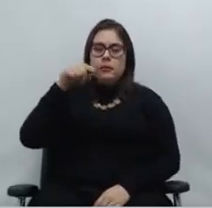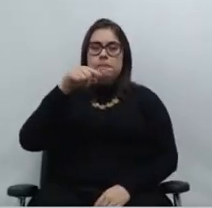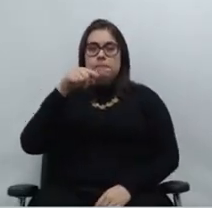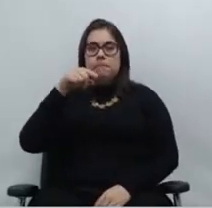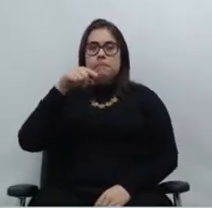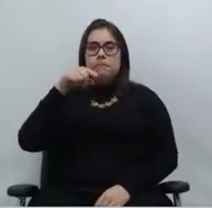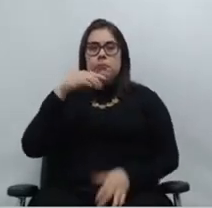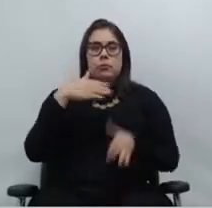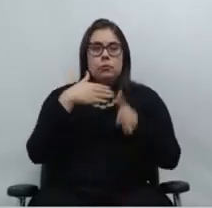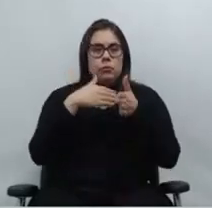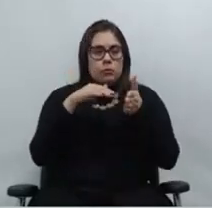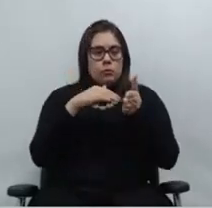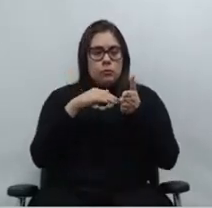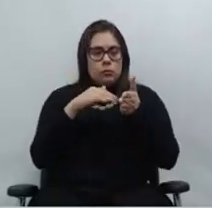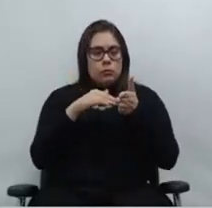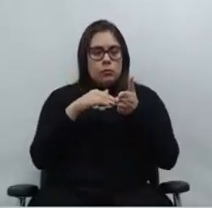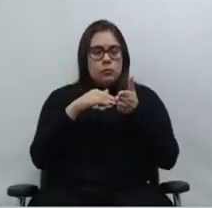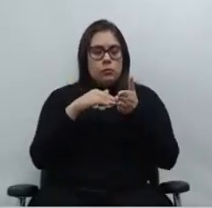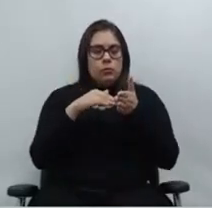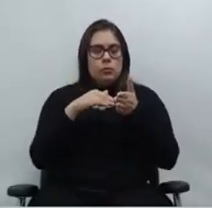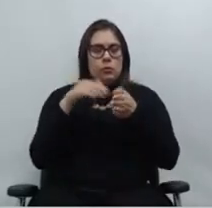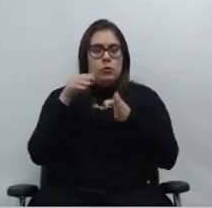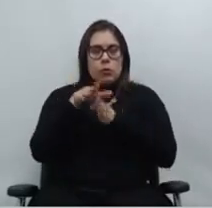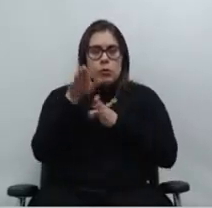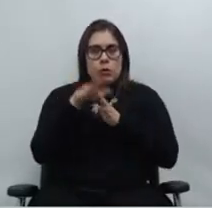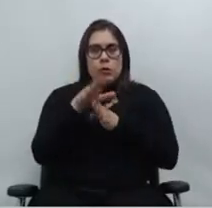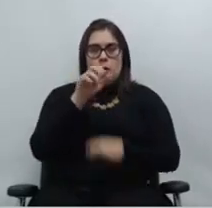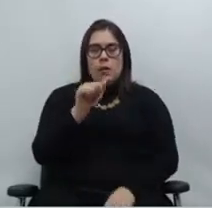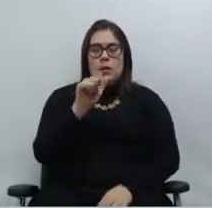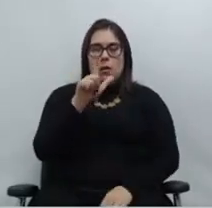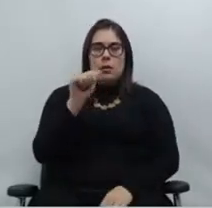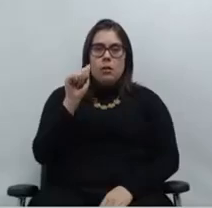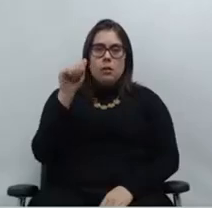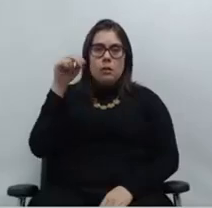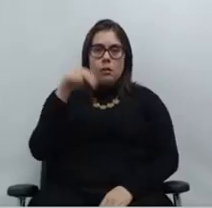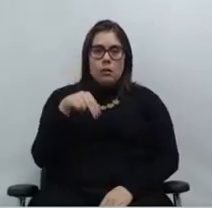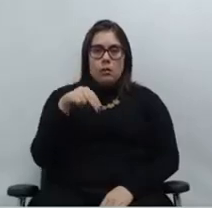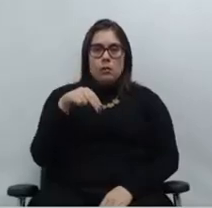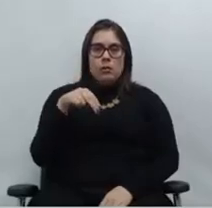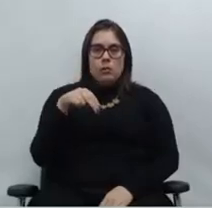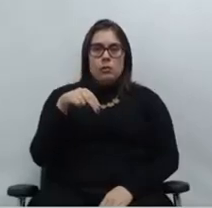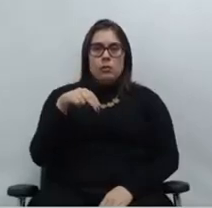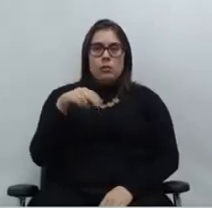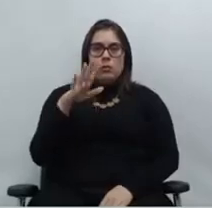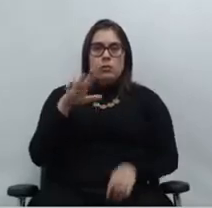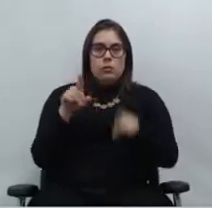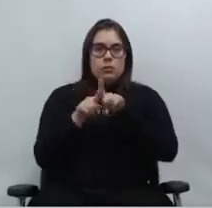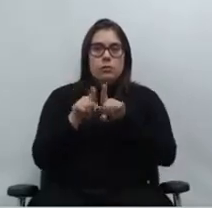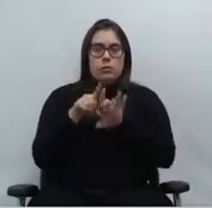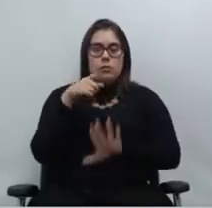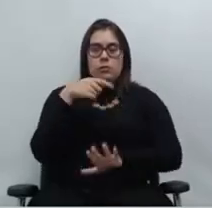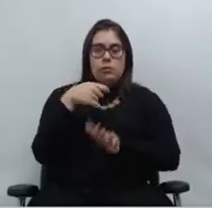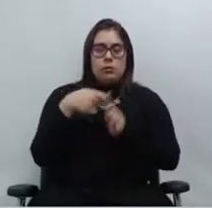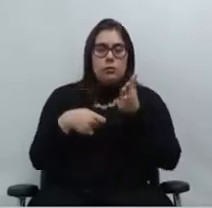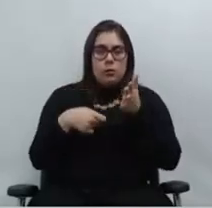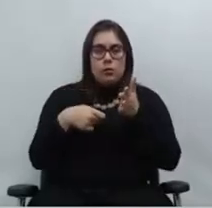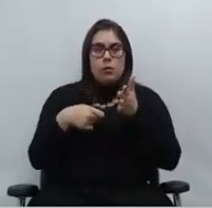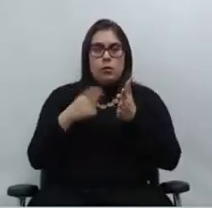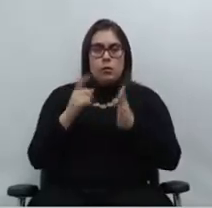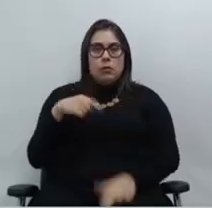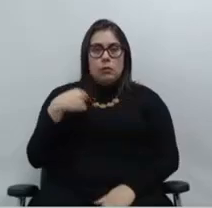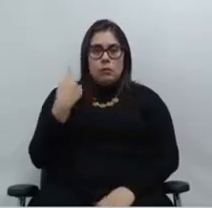do secretário, excelentíssimo conselheiro Alan Ramalho, faço aqui a anotação por parte da Defensoria Pública Geral. Nós